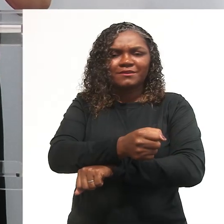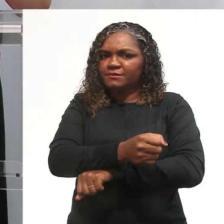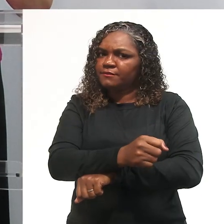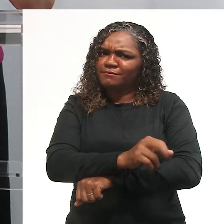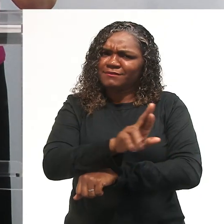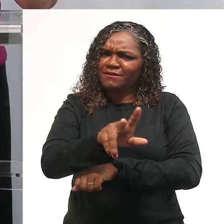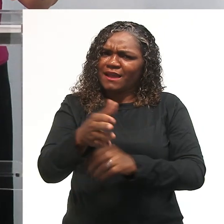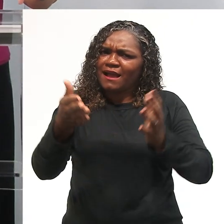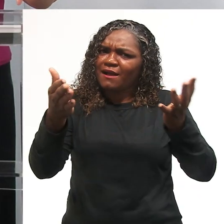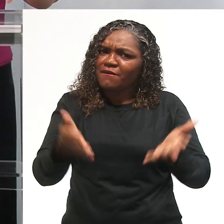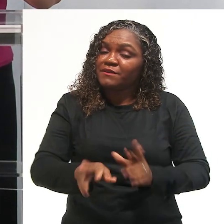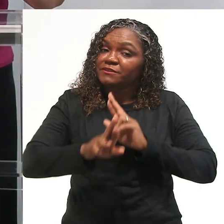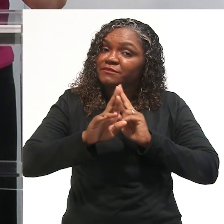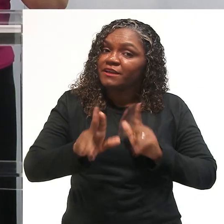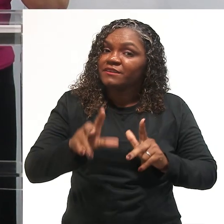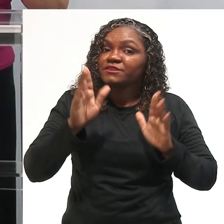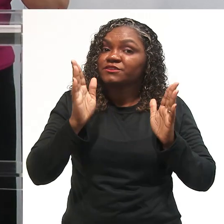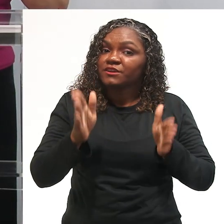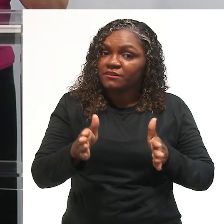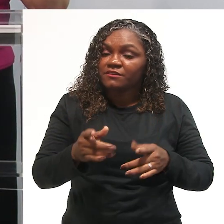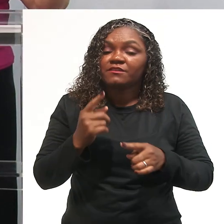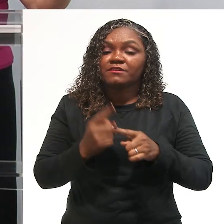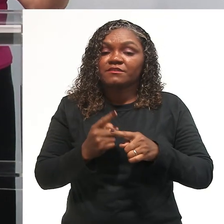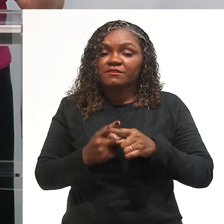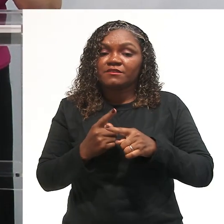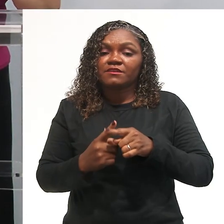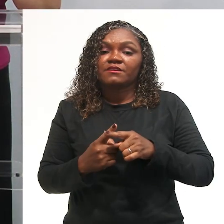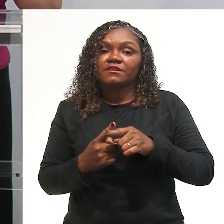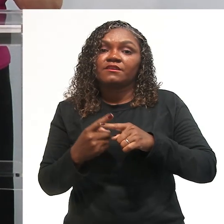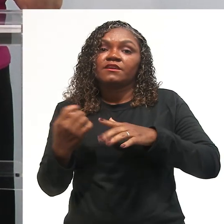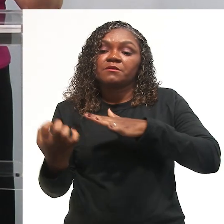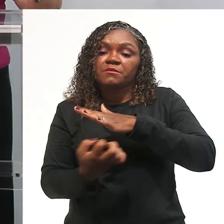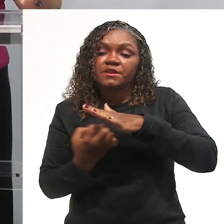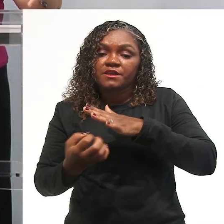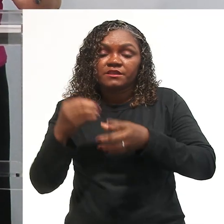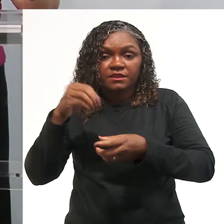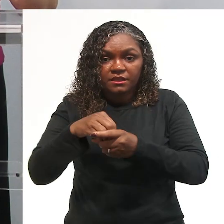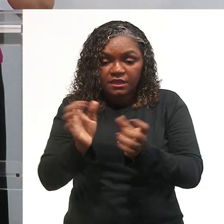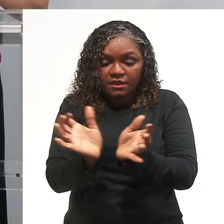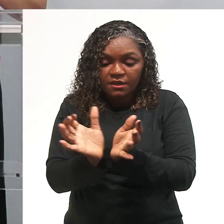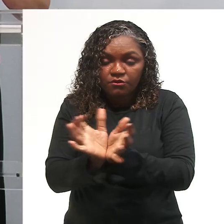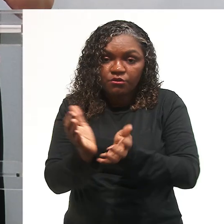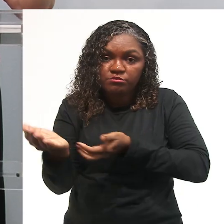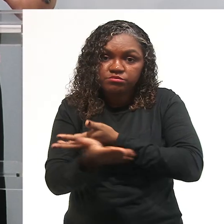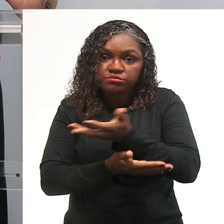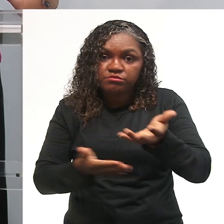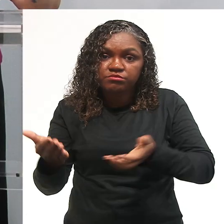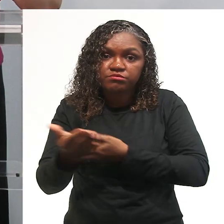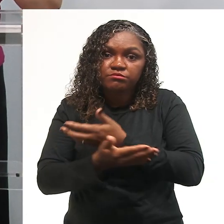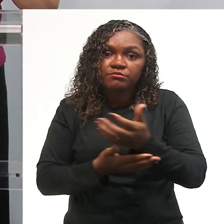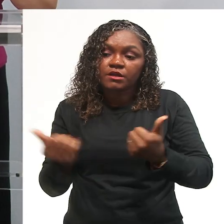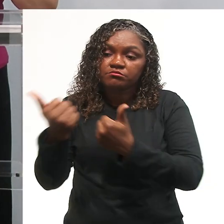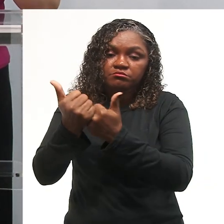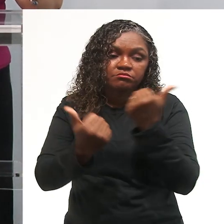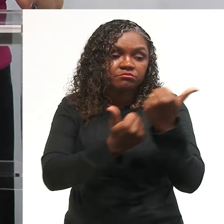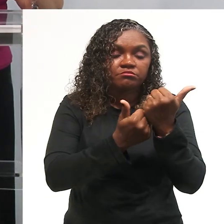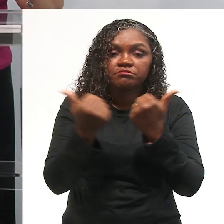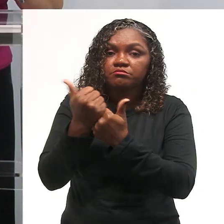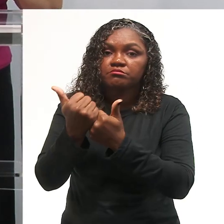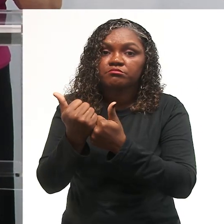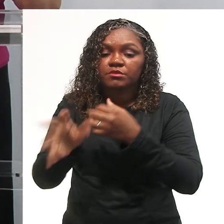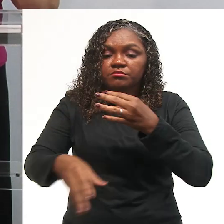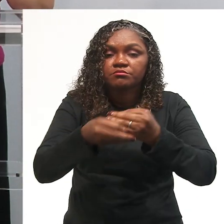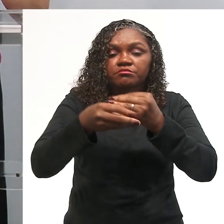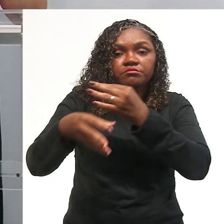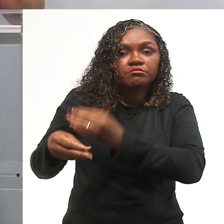empresas já pensam assim em agir em rede, né? Em um cobrir o outro, complementar o que